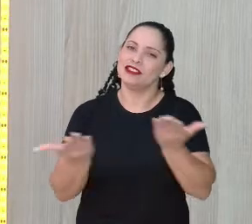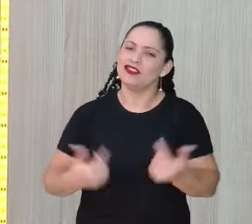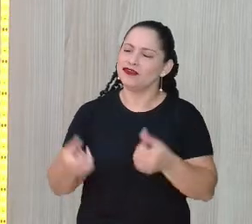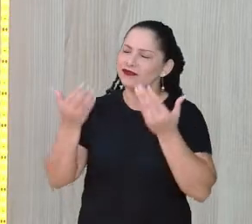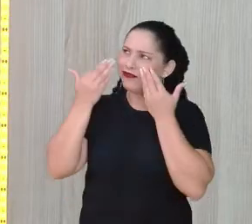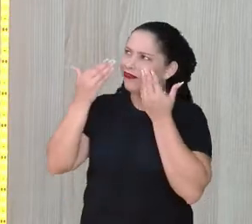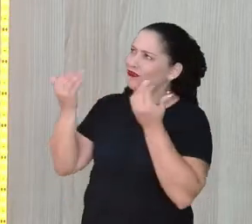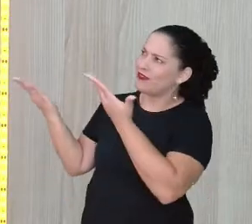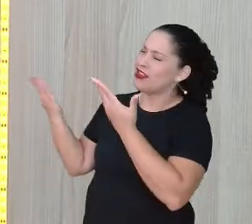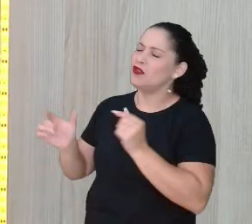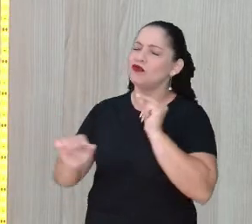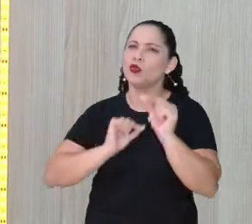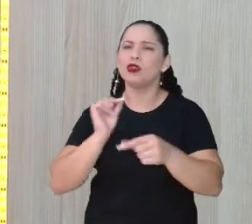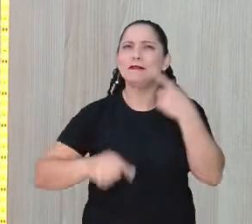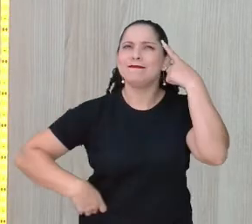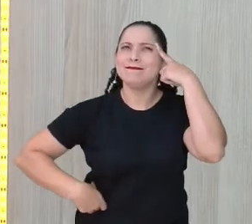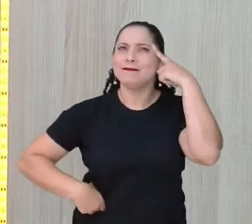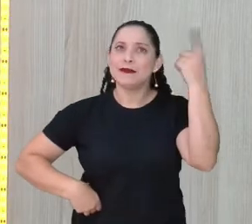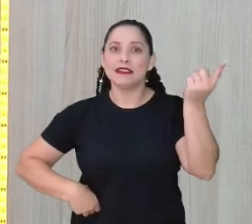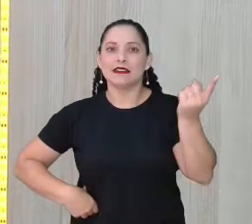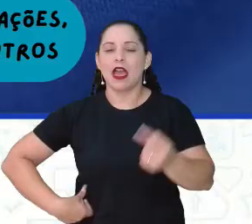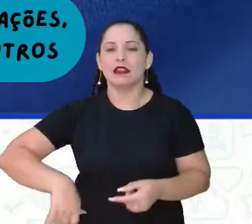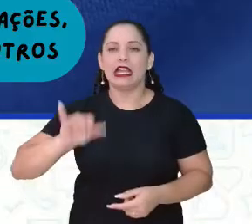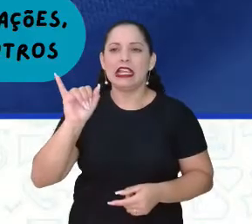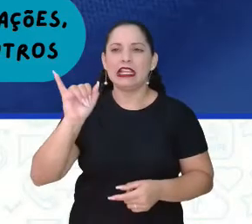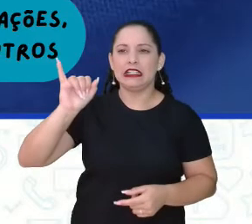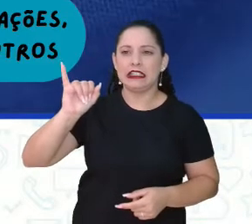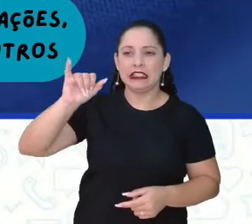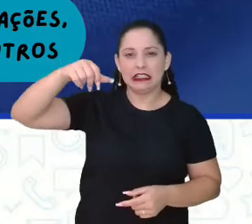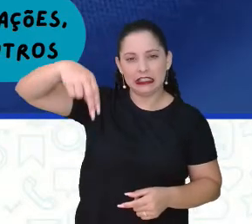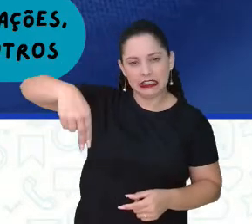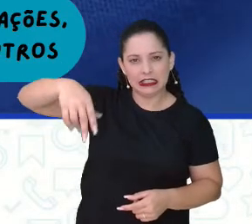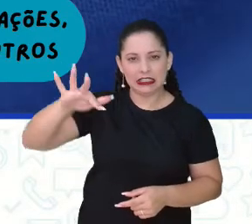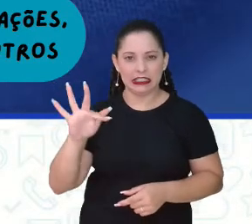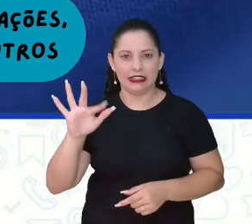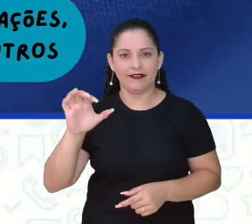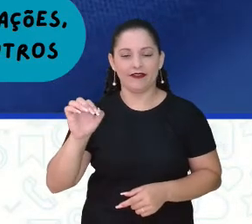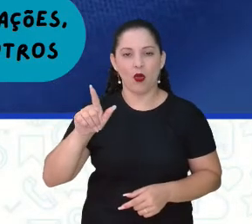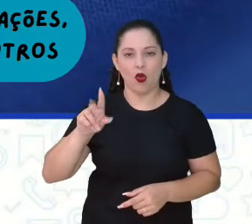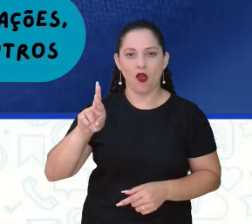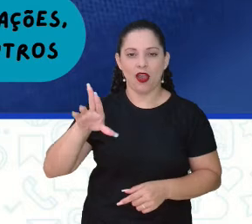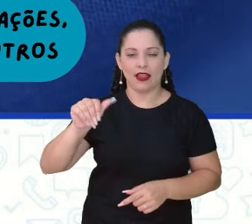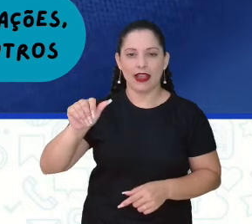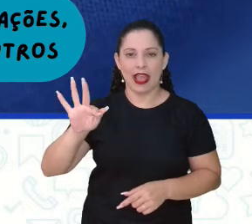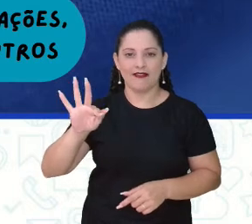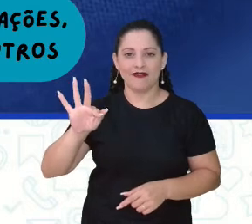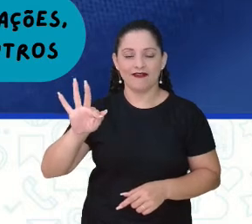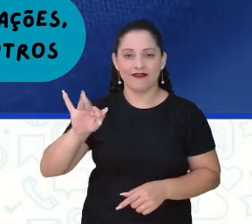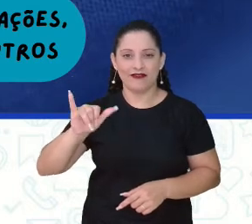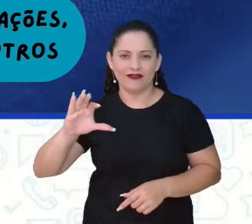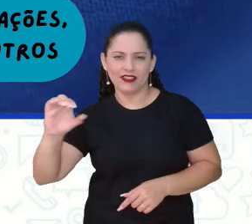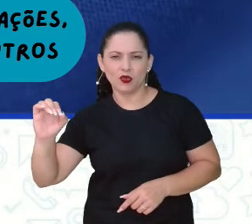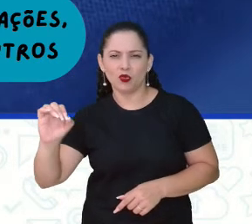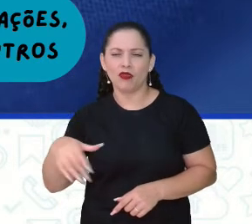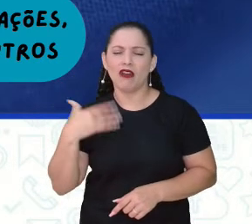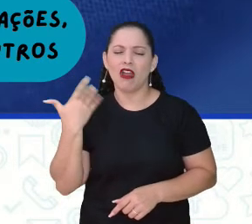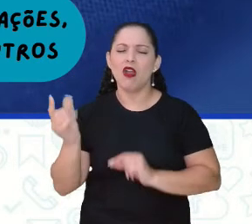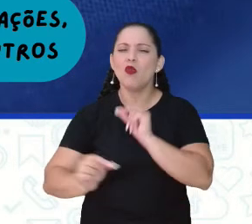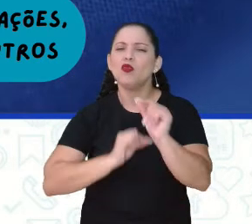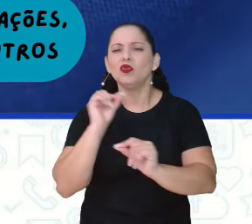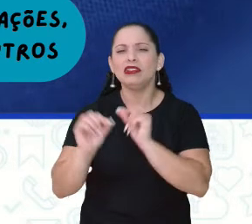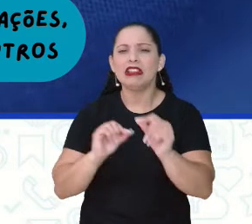isso? Um hipertexto, um infográfico. Por que ele é? Porque é um conteúdo explicativo que une